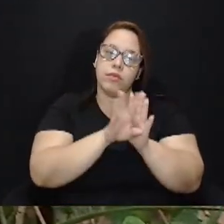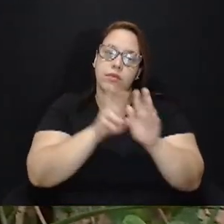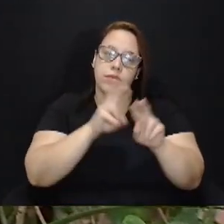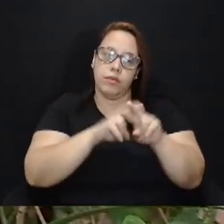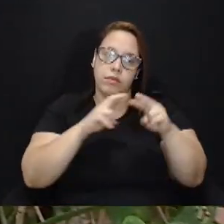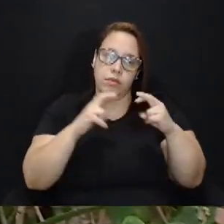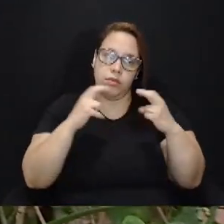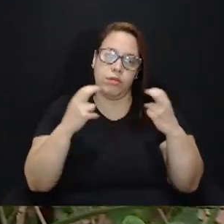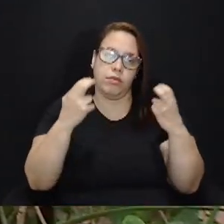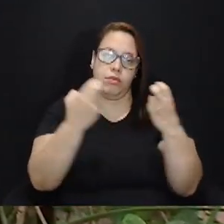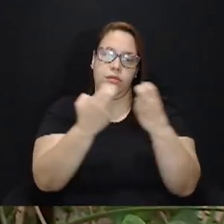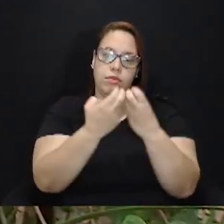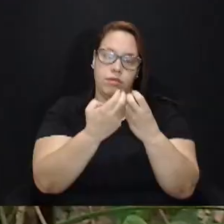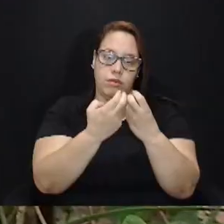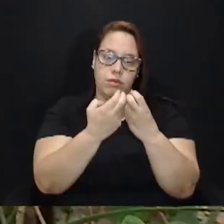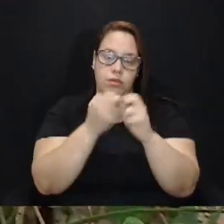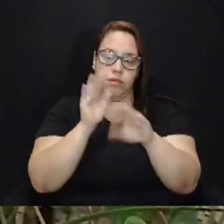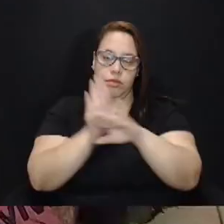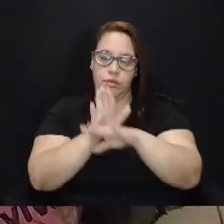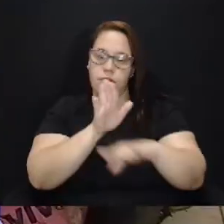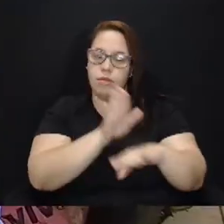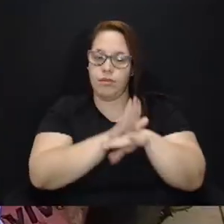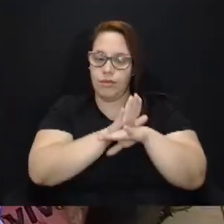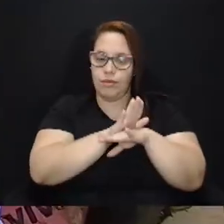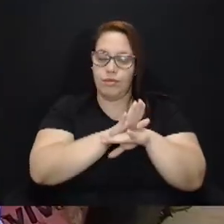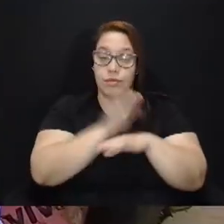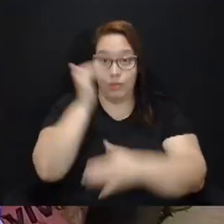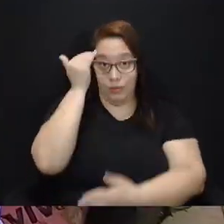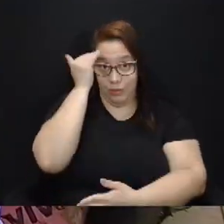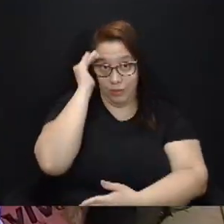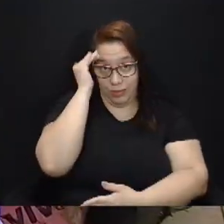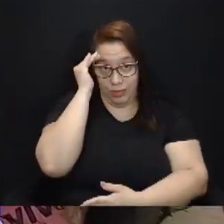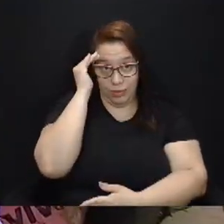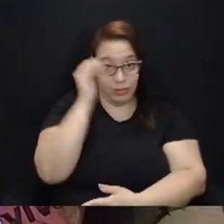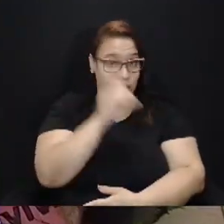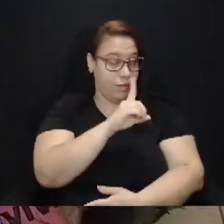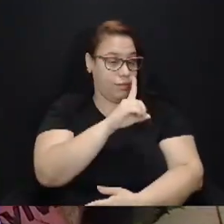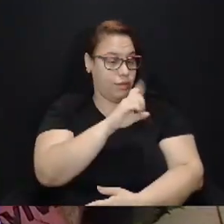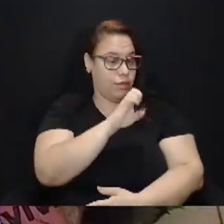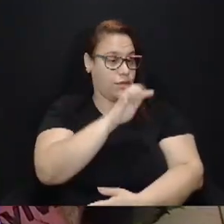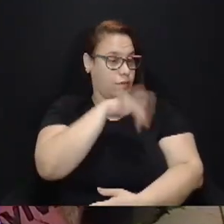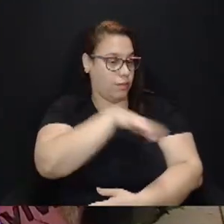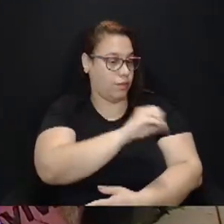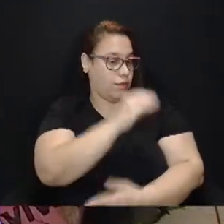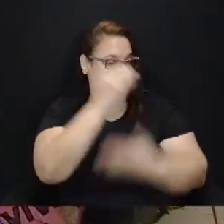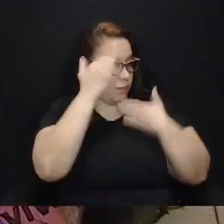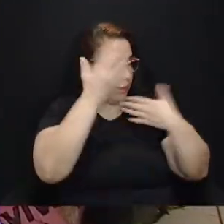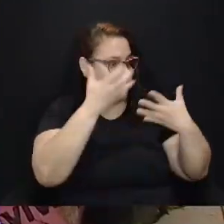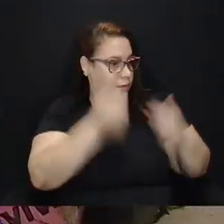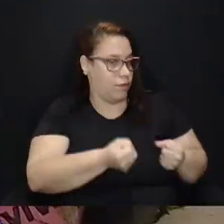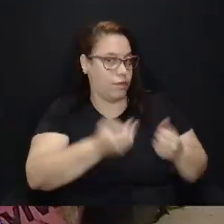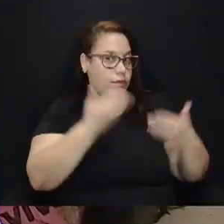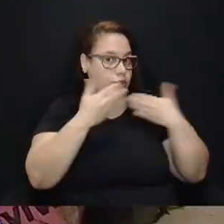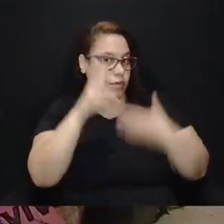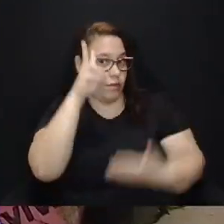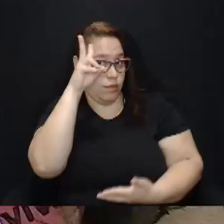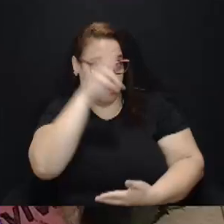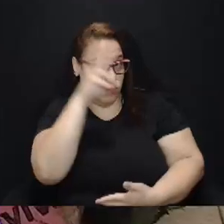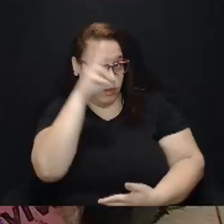se ajudando. Entendeu? Seu Delfino, muito obrigada por nos receber, por contar a sua história da sua